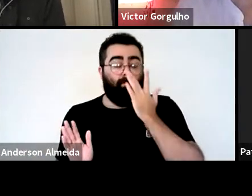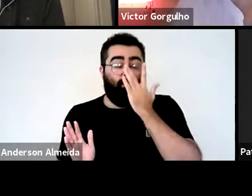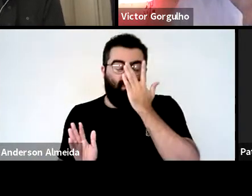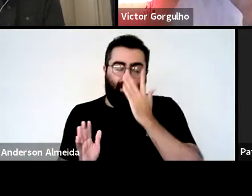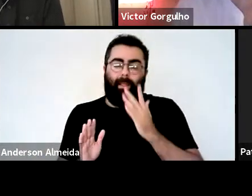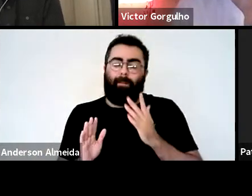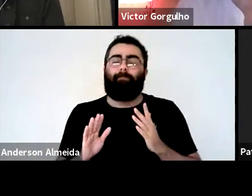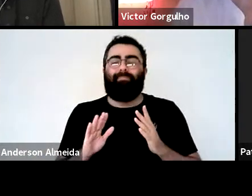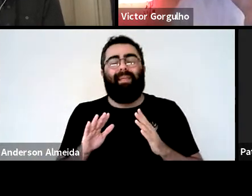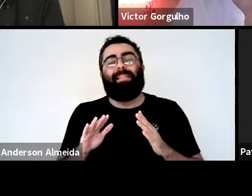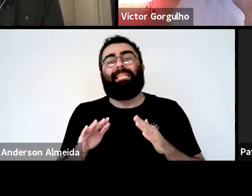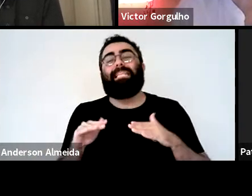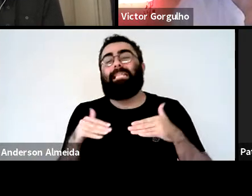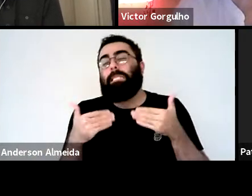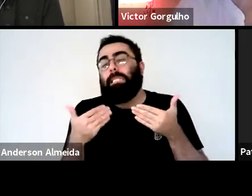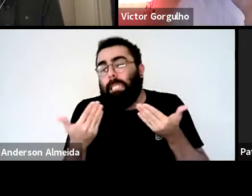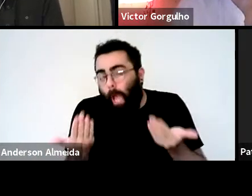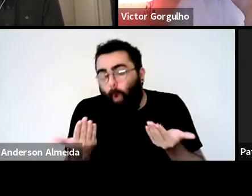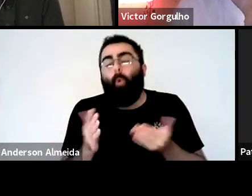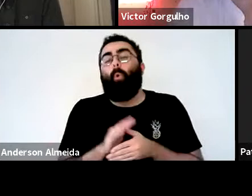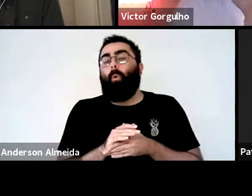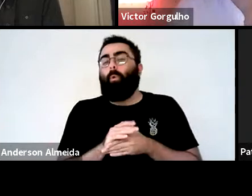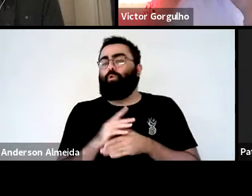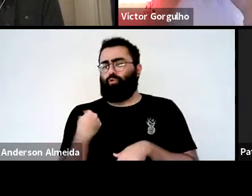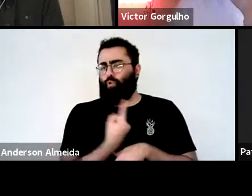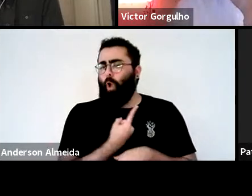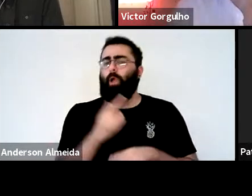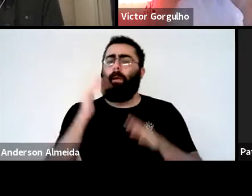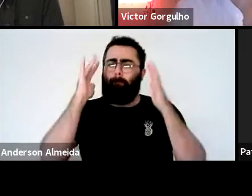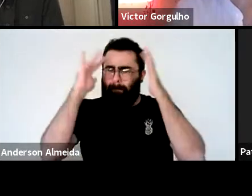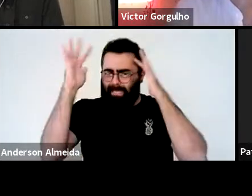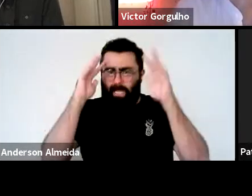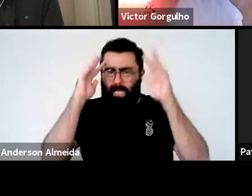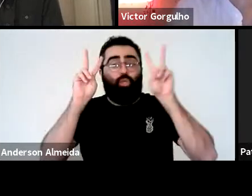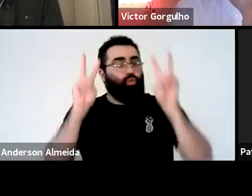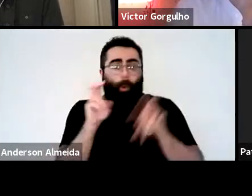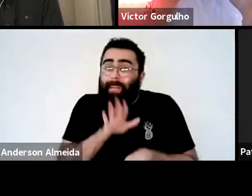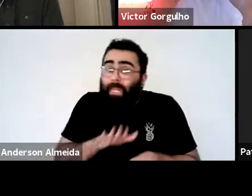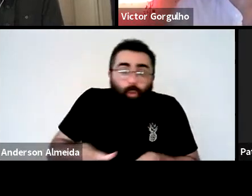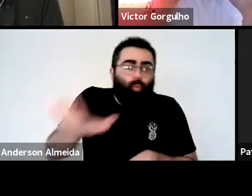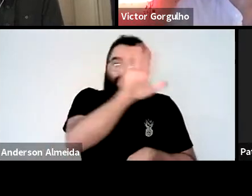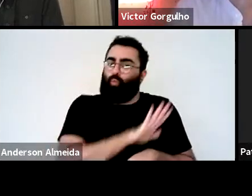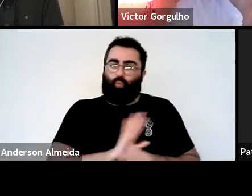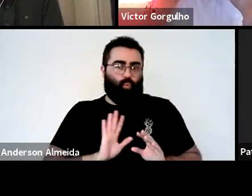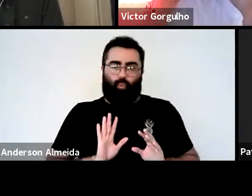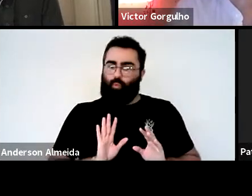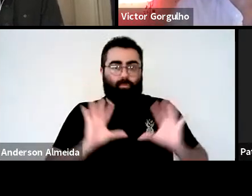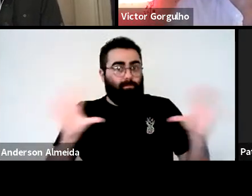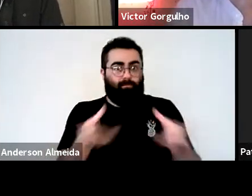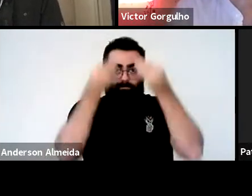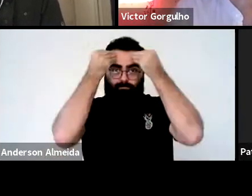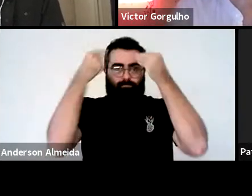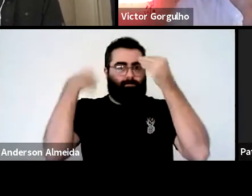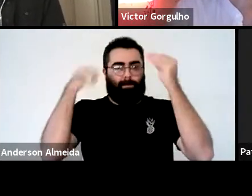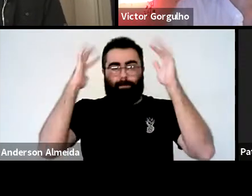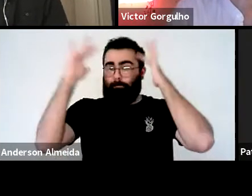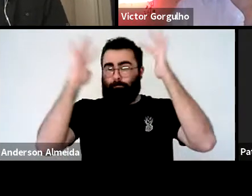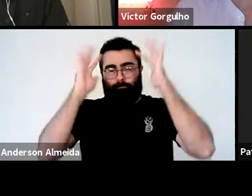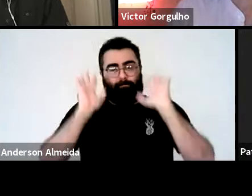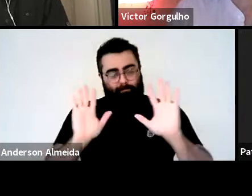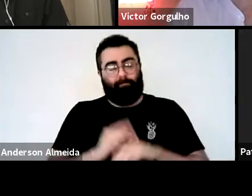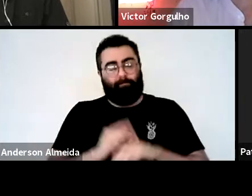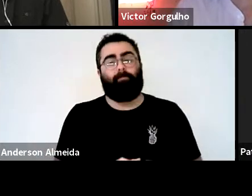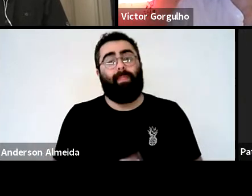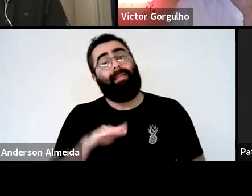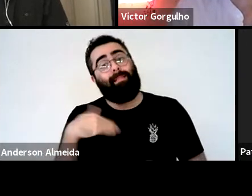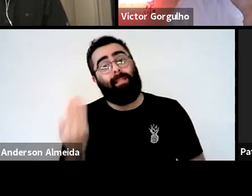E aí, enfim, a gente vai pensando todas as questões a partir disso tudo. Mas tem três coisas que são palavras e são conceitos da filosofia que